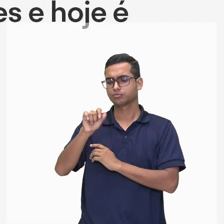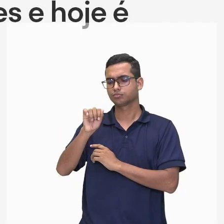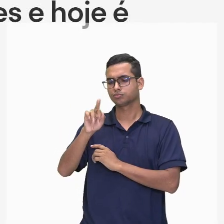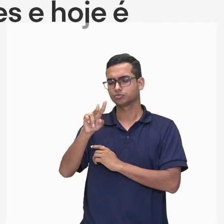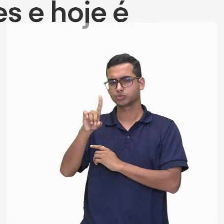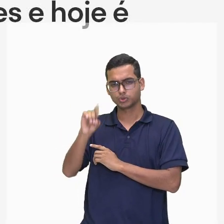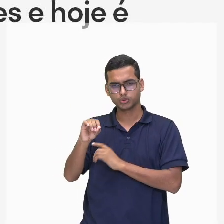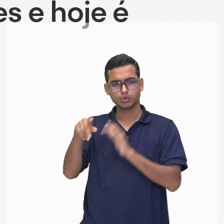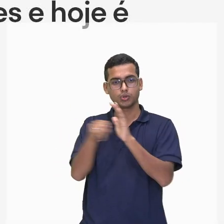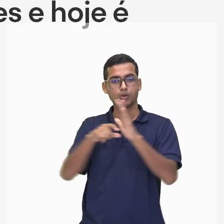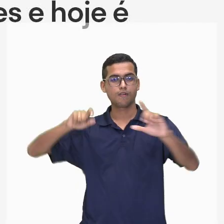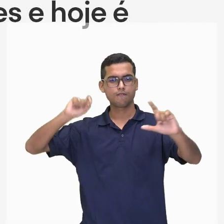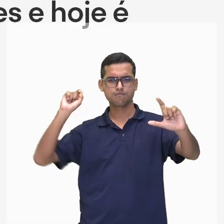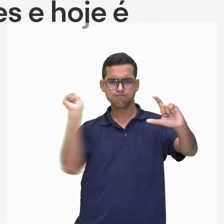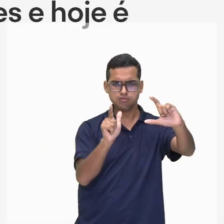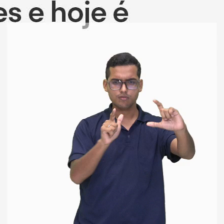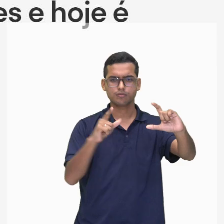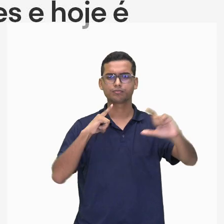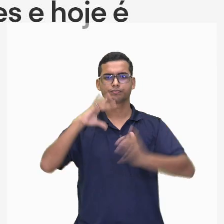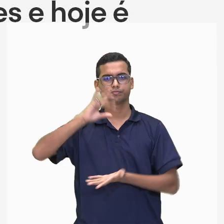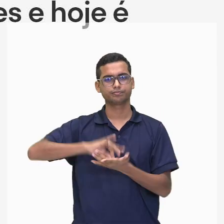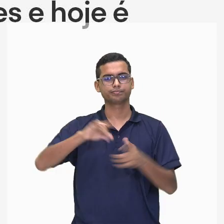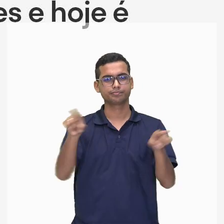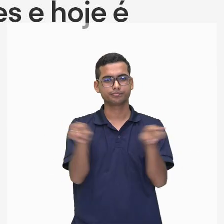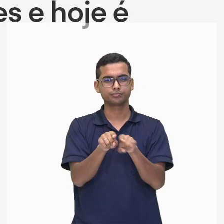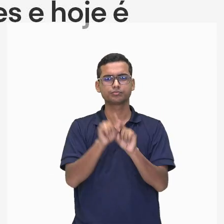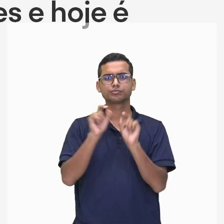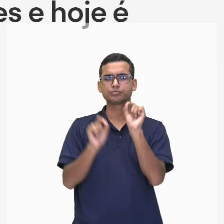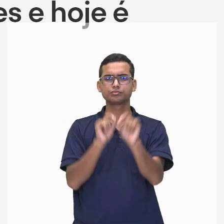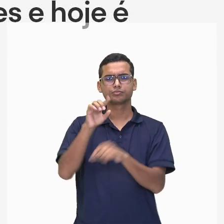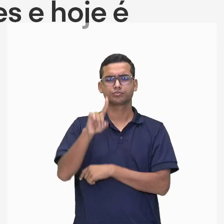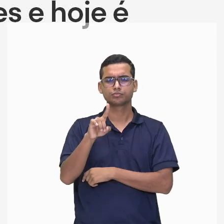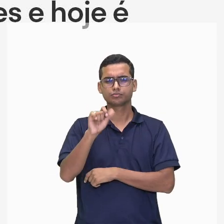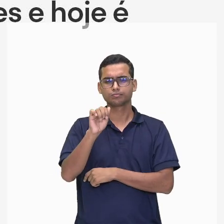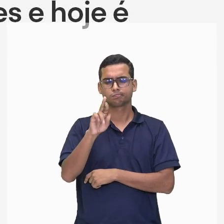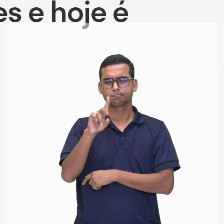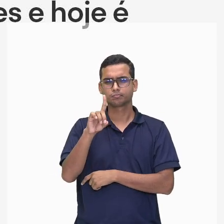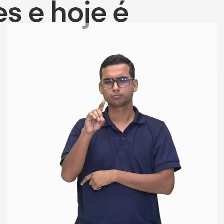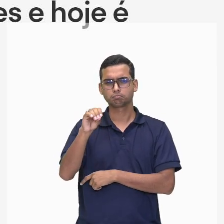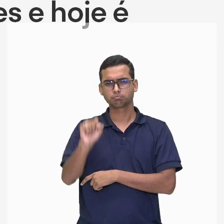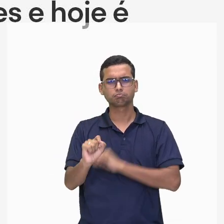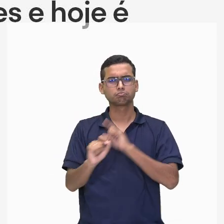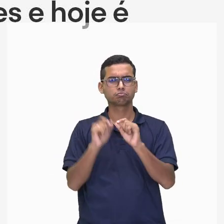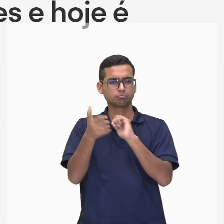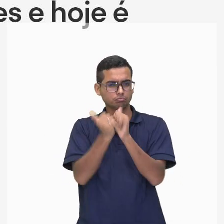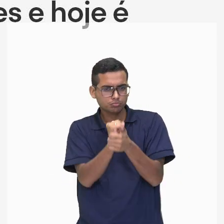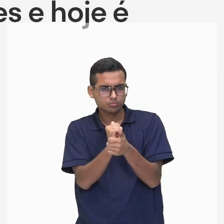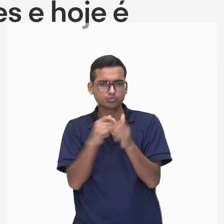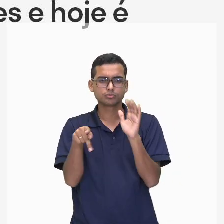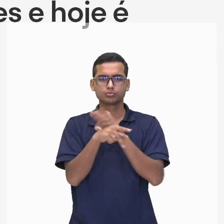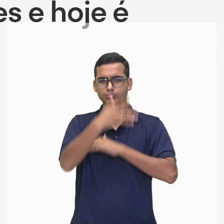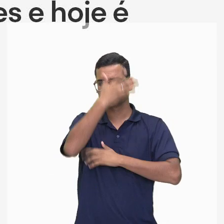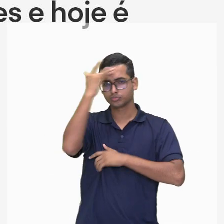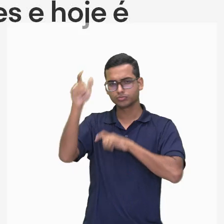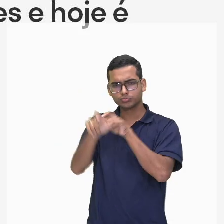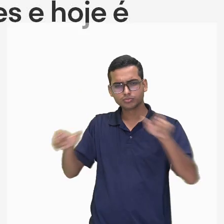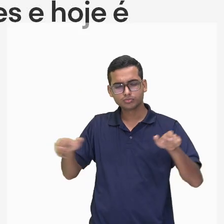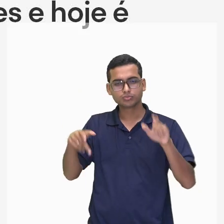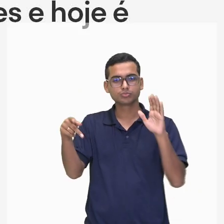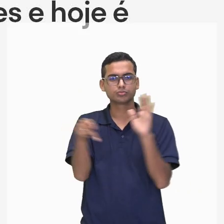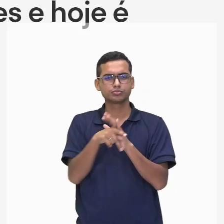esporte de precisão. Então, o que é o jogo de dardo? É um esporte em que os jogadores